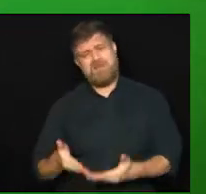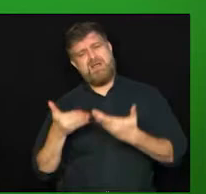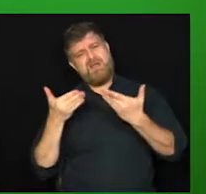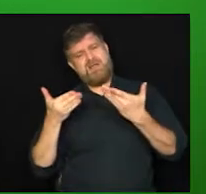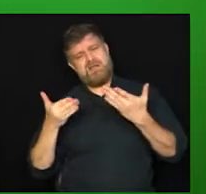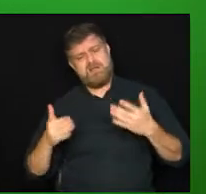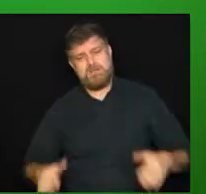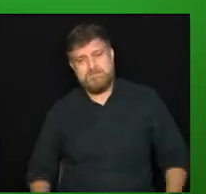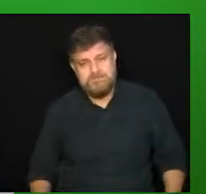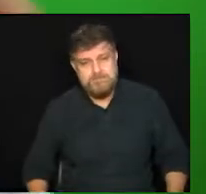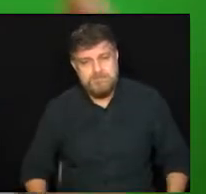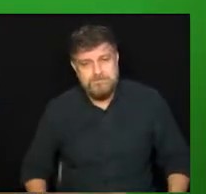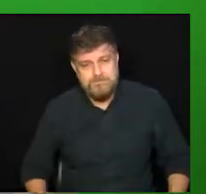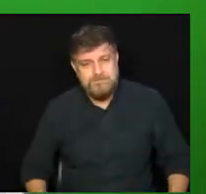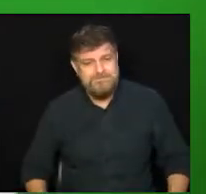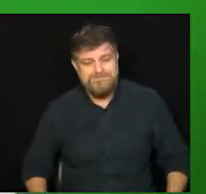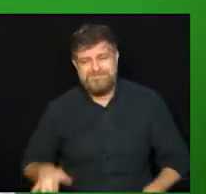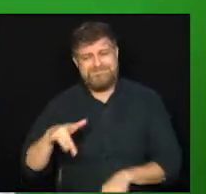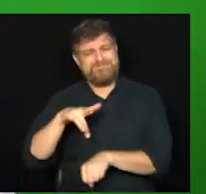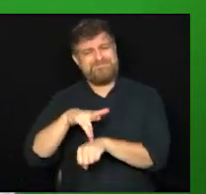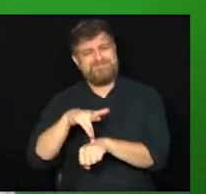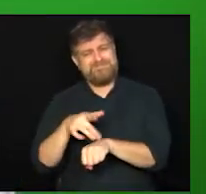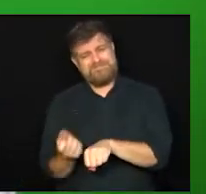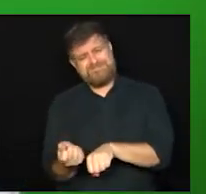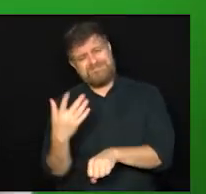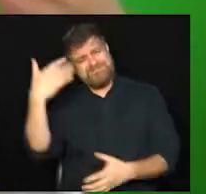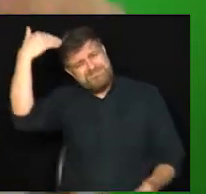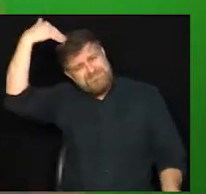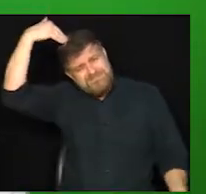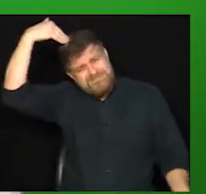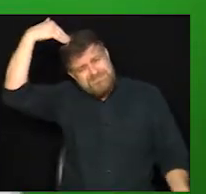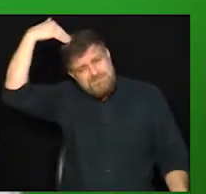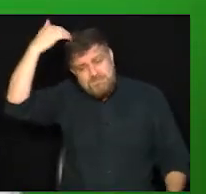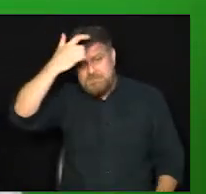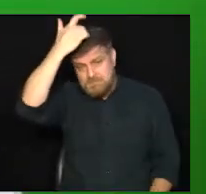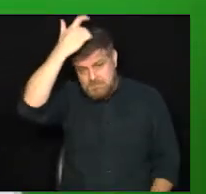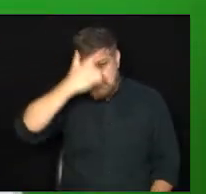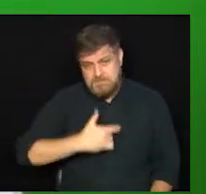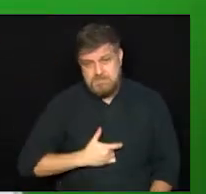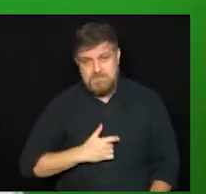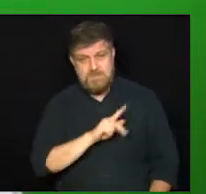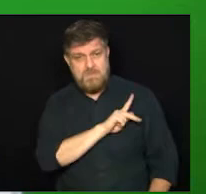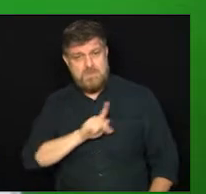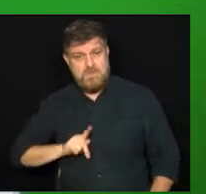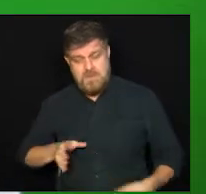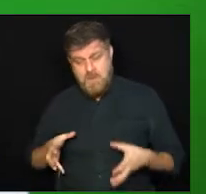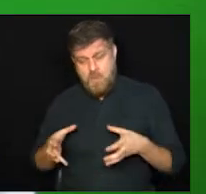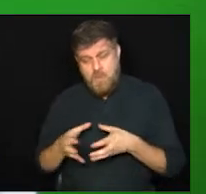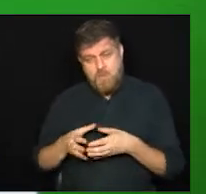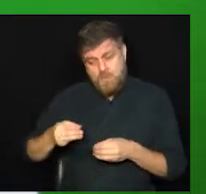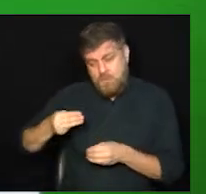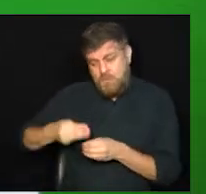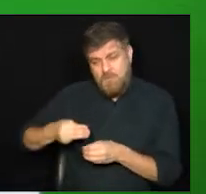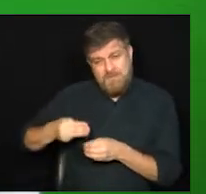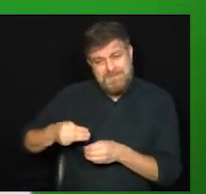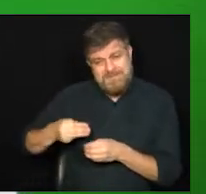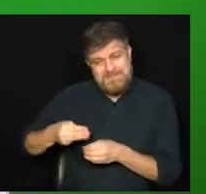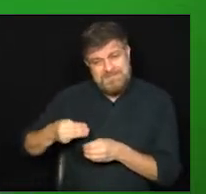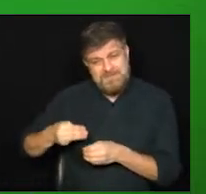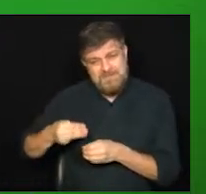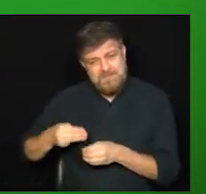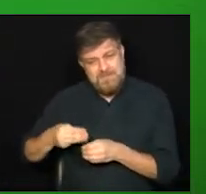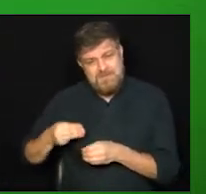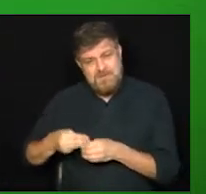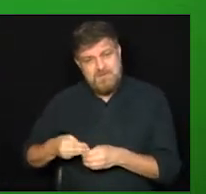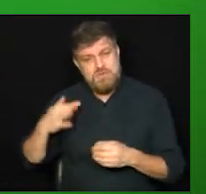Rocinho, que não tem cabimento. Eu, como presidente do Conselho Municipal do Conselho Municipal